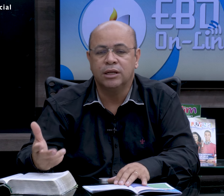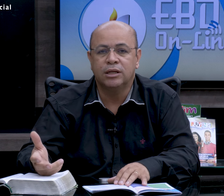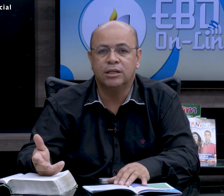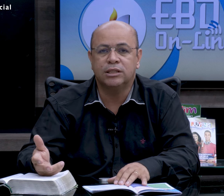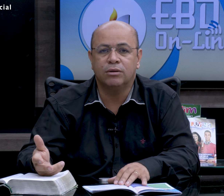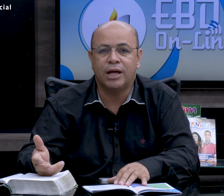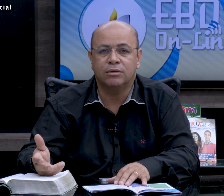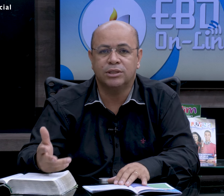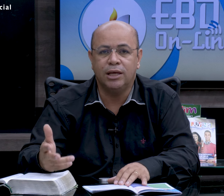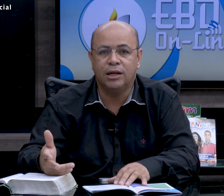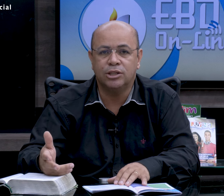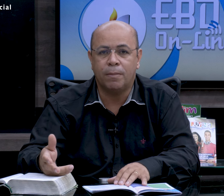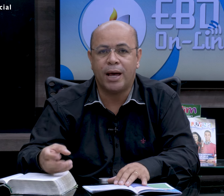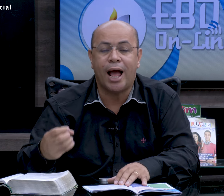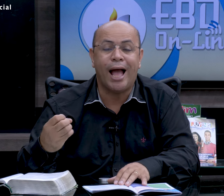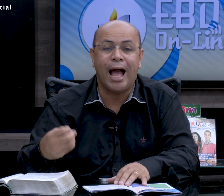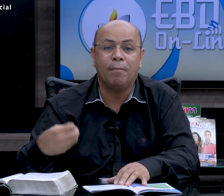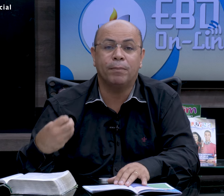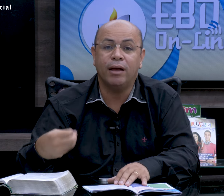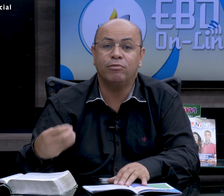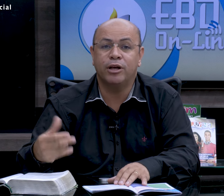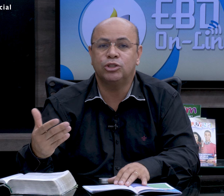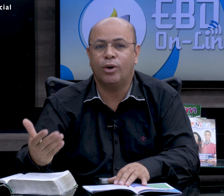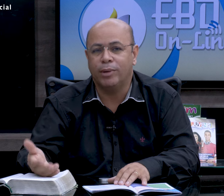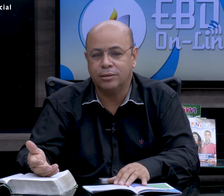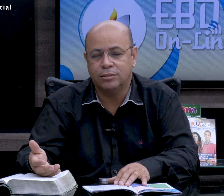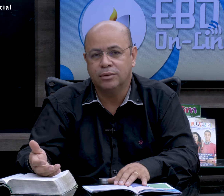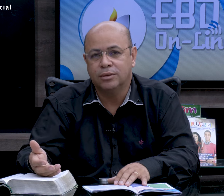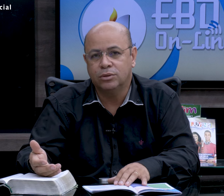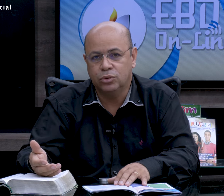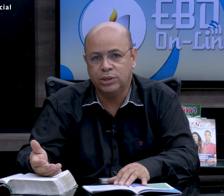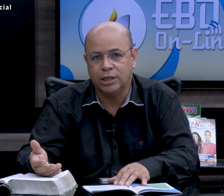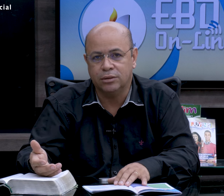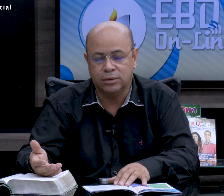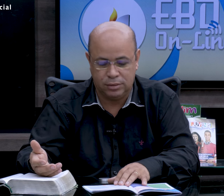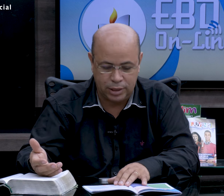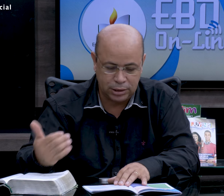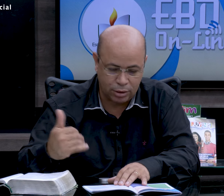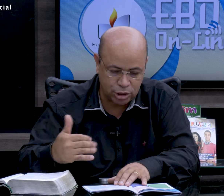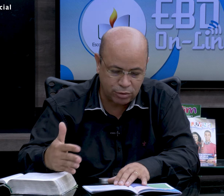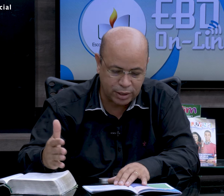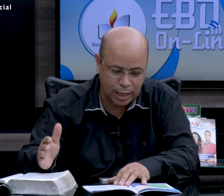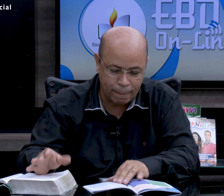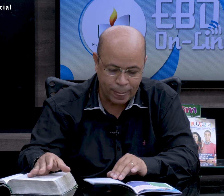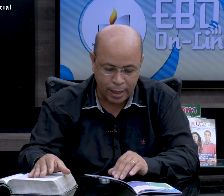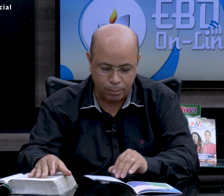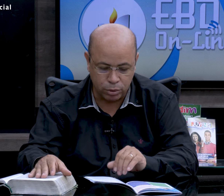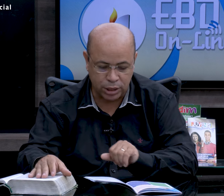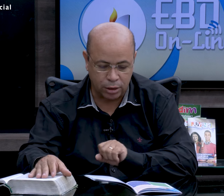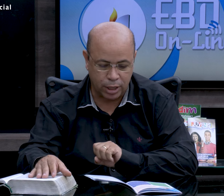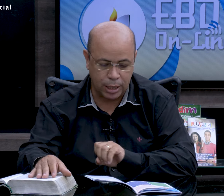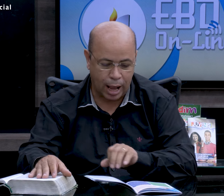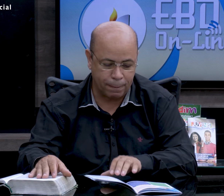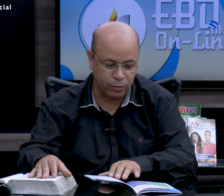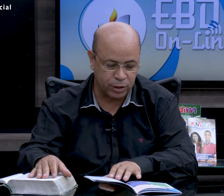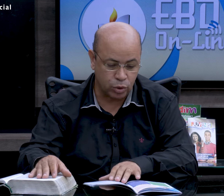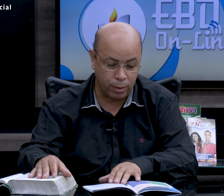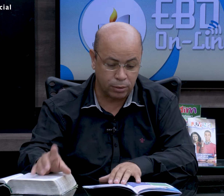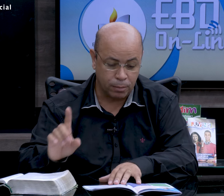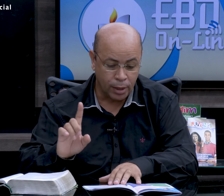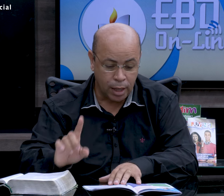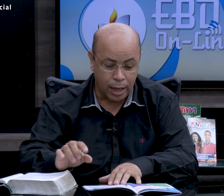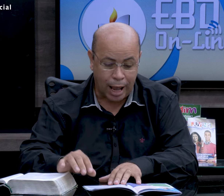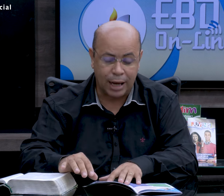dons que são Dados à igreja para aperfeiçoamento dos Santos né então a gente vai est buscando aí